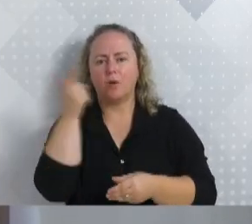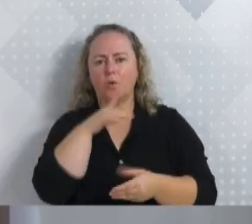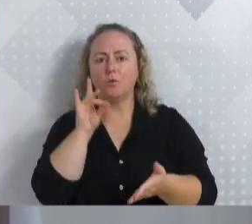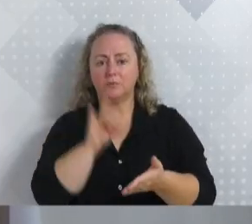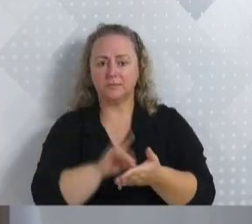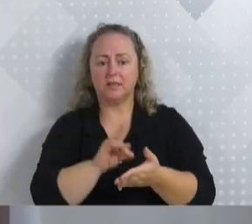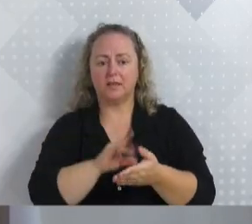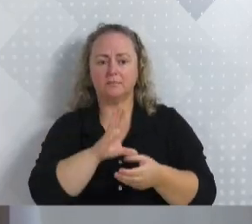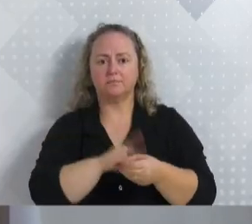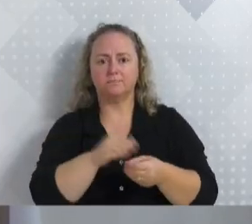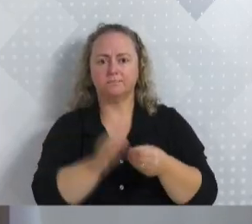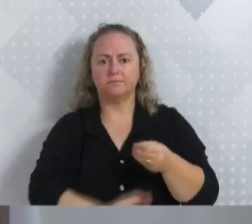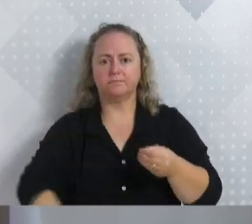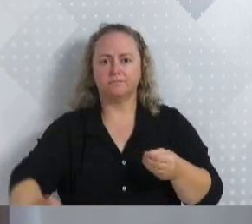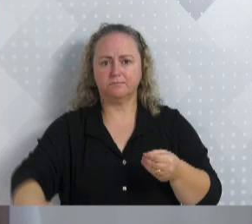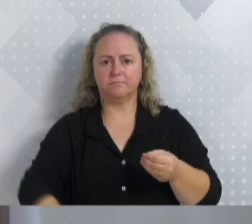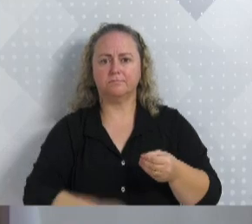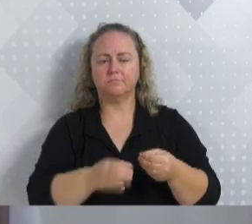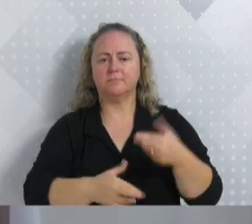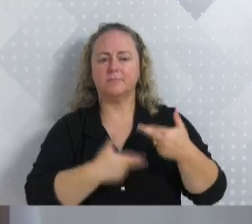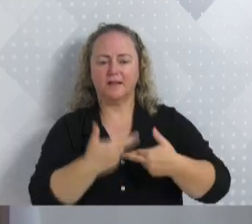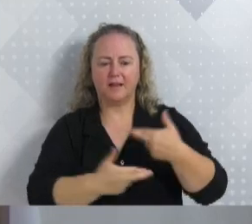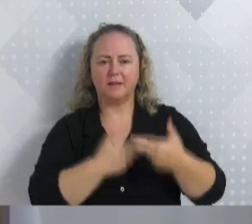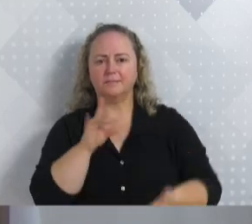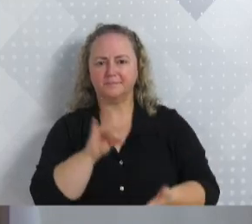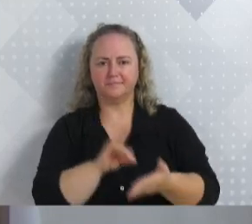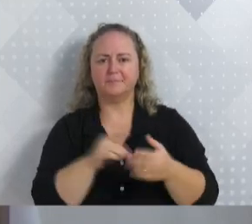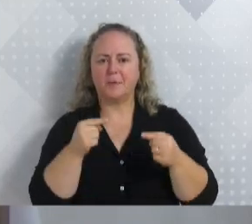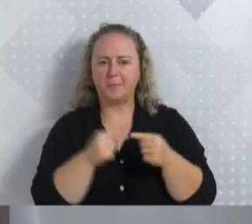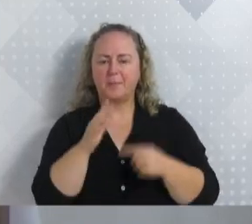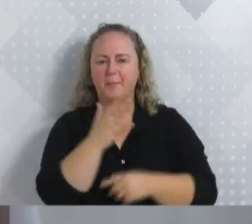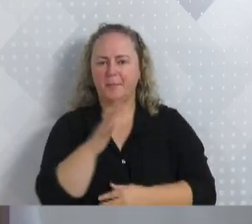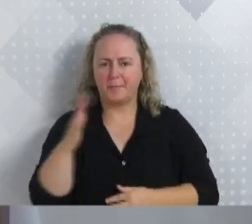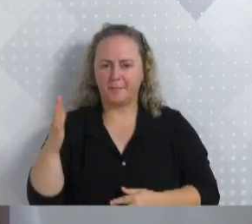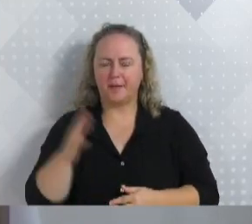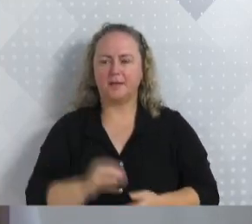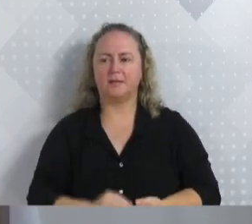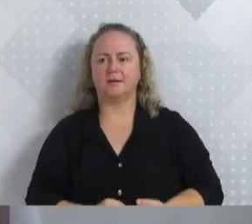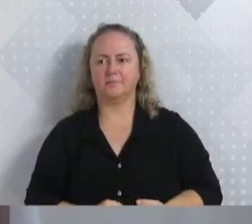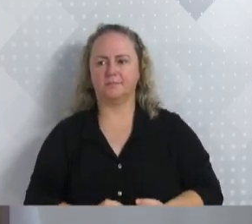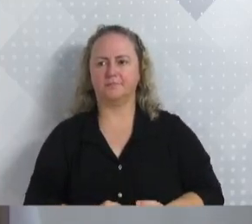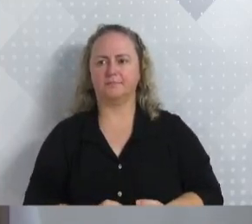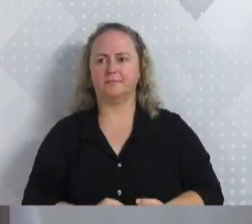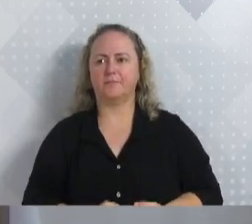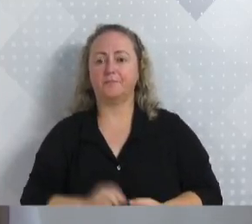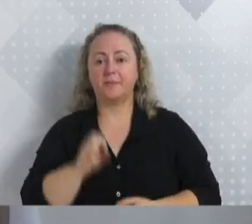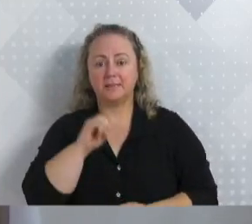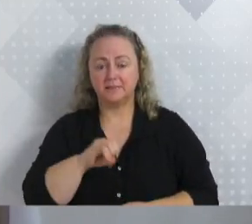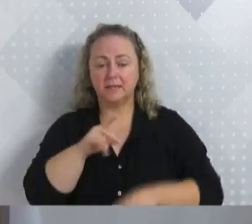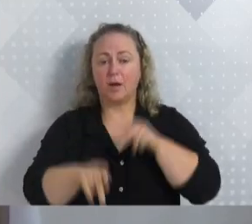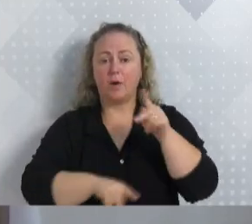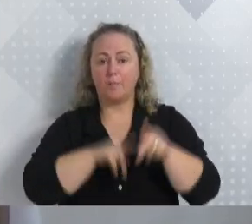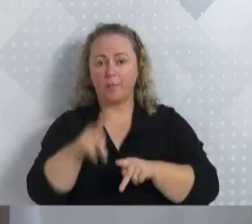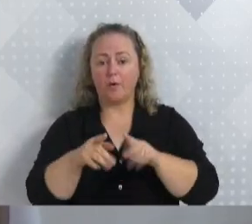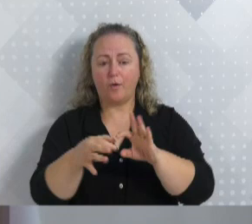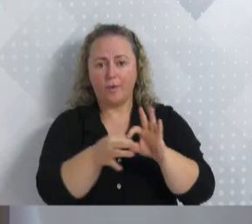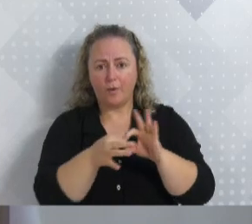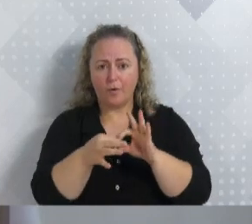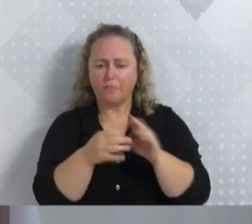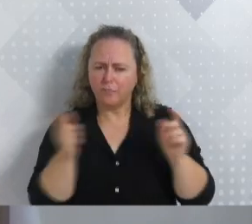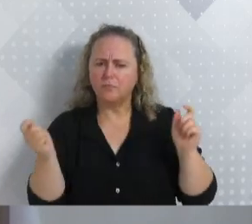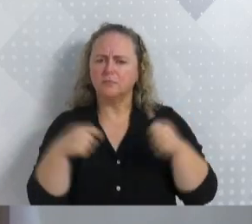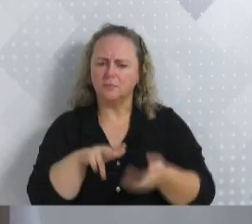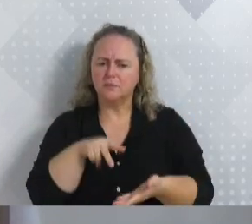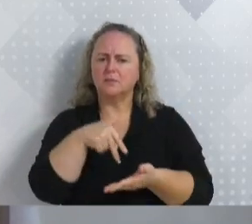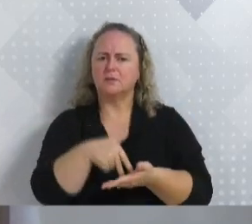região da Nova Rússia. E eu falo reiteradamente isso porque a população, se unida, pode, sim, ter iniciativa para realizar